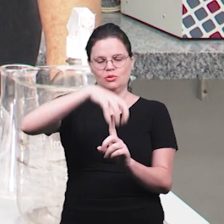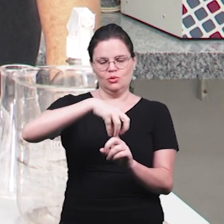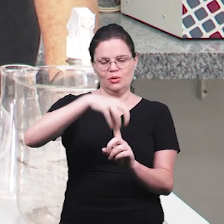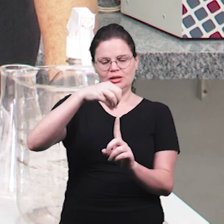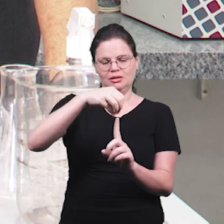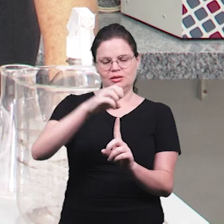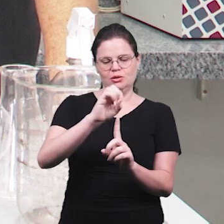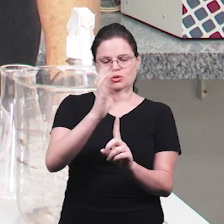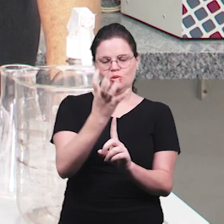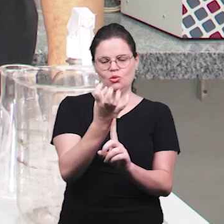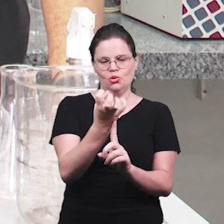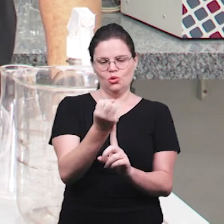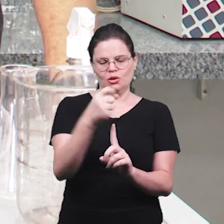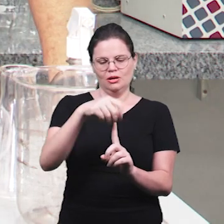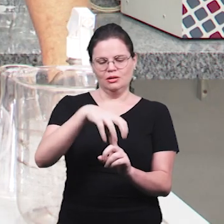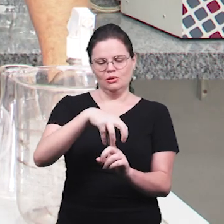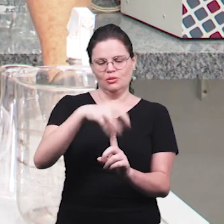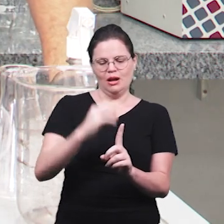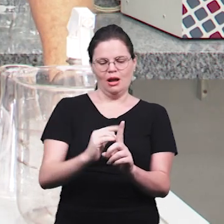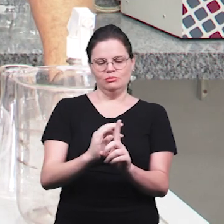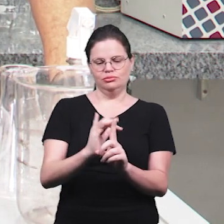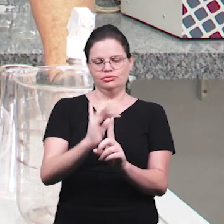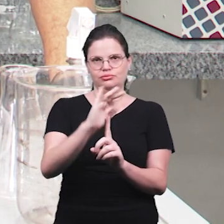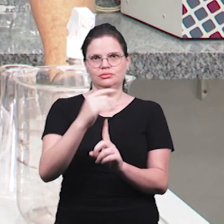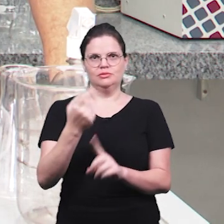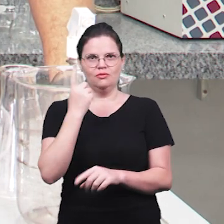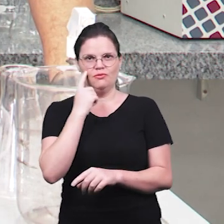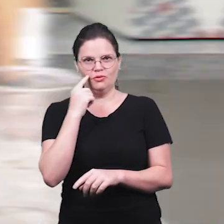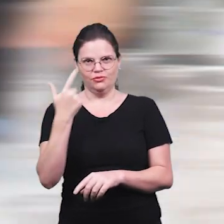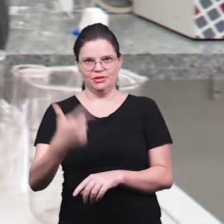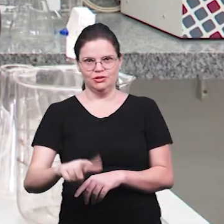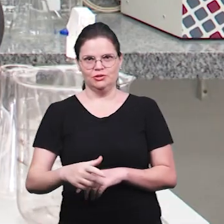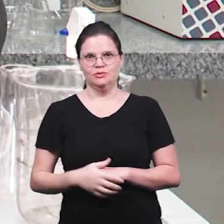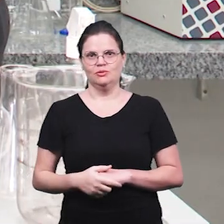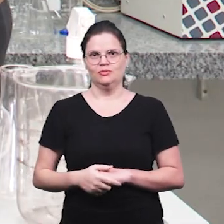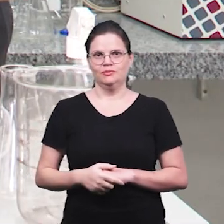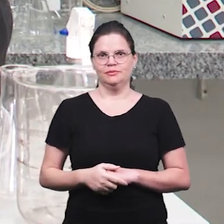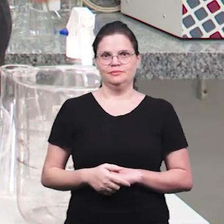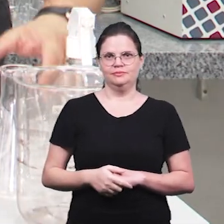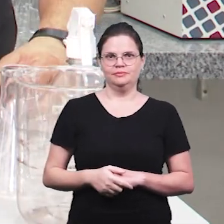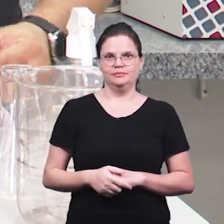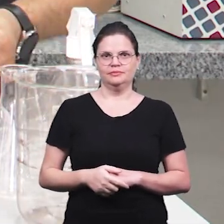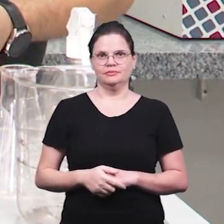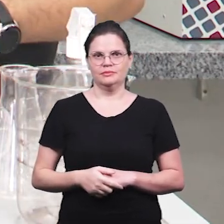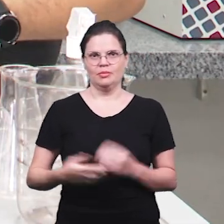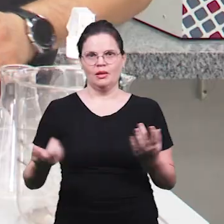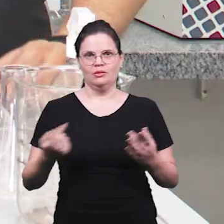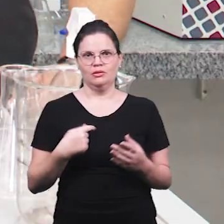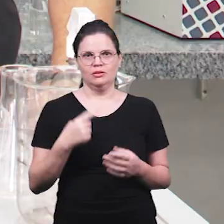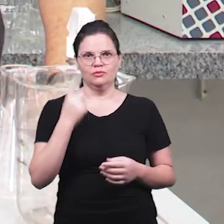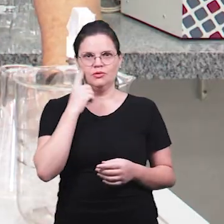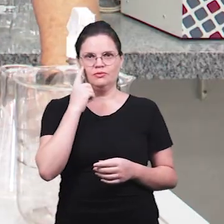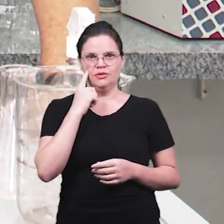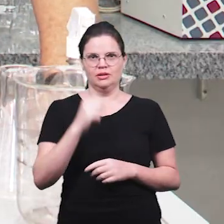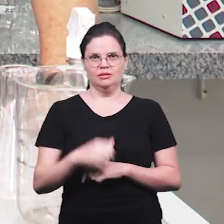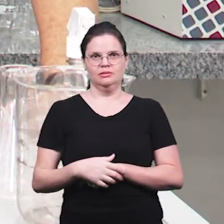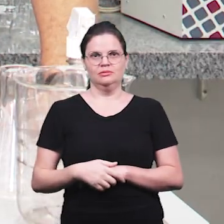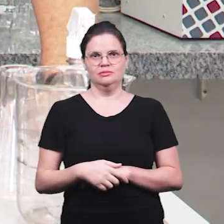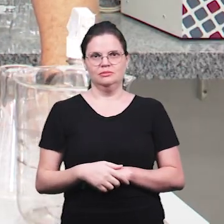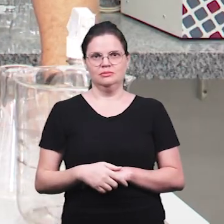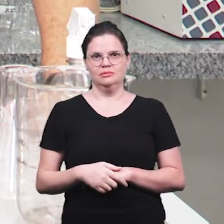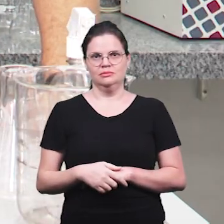becker. Vamos fazer de novo? Vamos ver se vai dar certo. Mais uma vez, hein? Eu vou secar a vela, que agora a vela está molhada. Eu vou usar esse